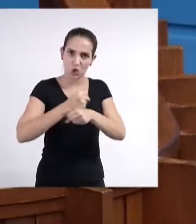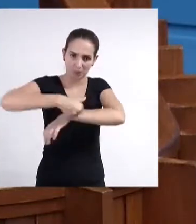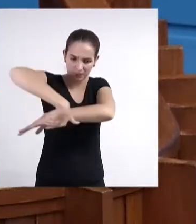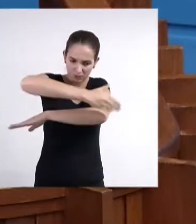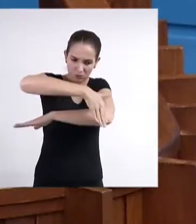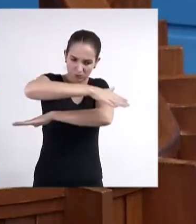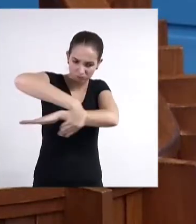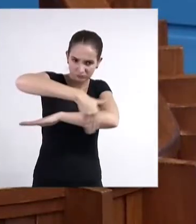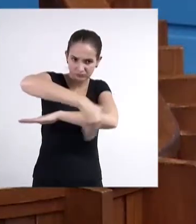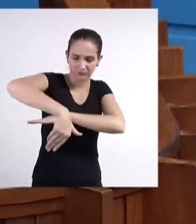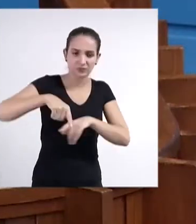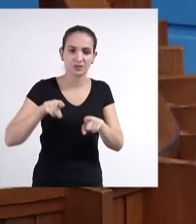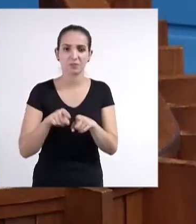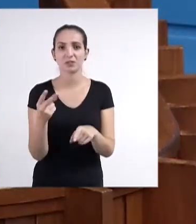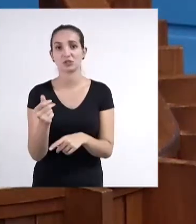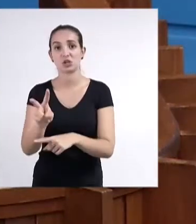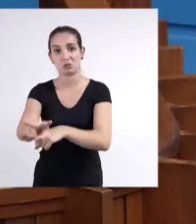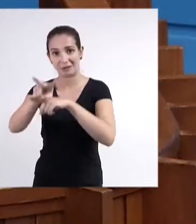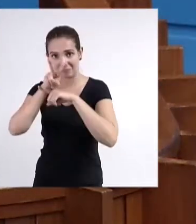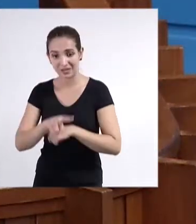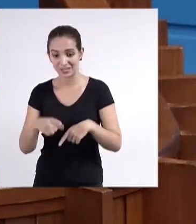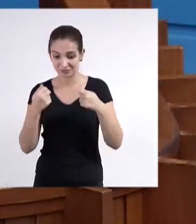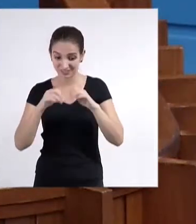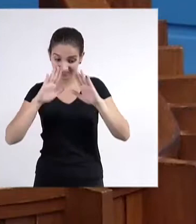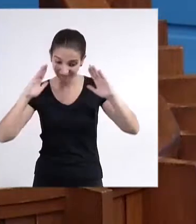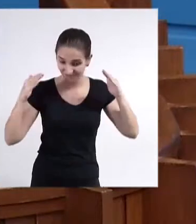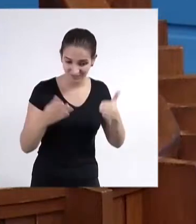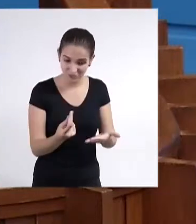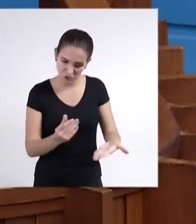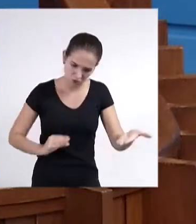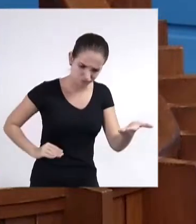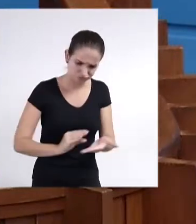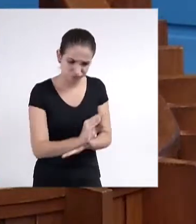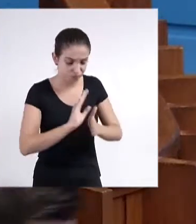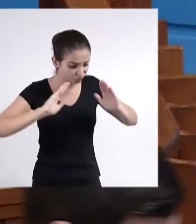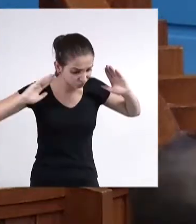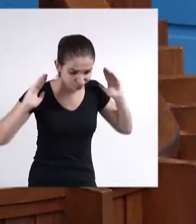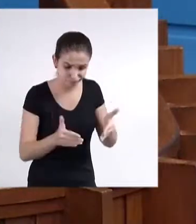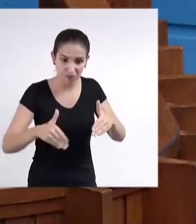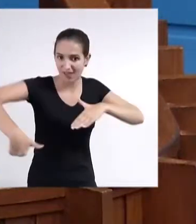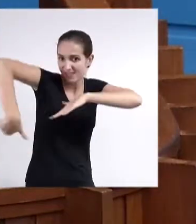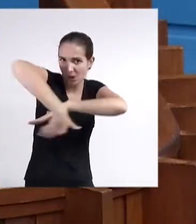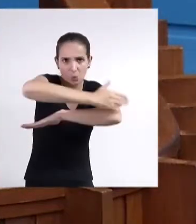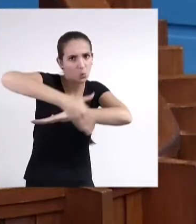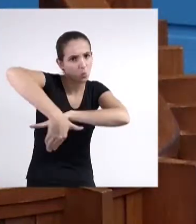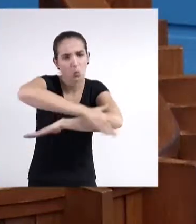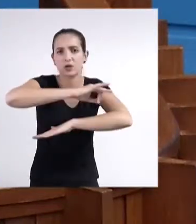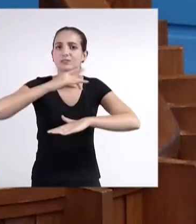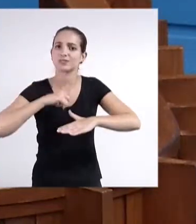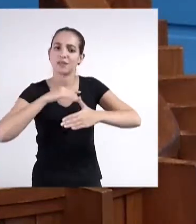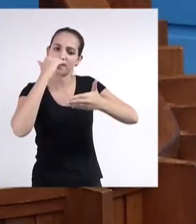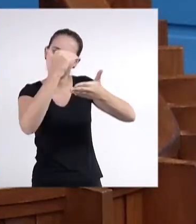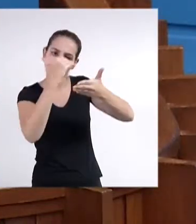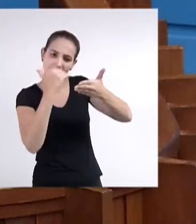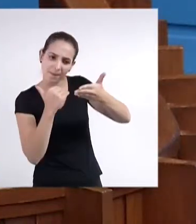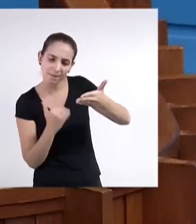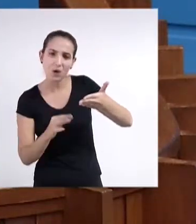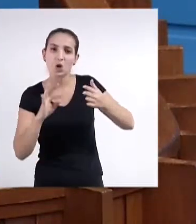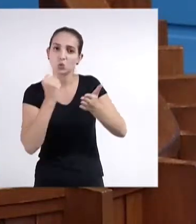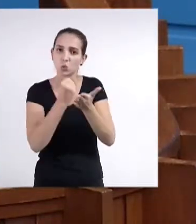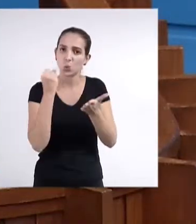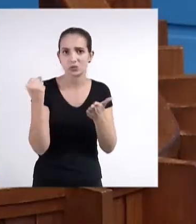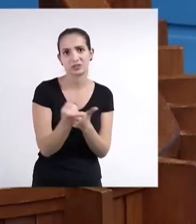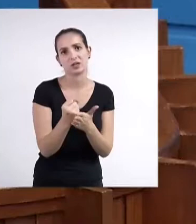dos contratos de empréstimos deveriam ser destinados exclusivamente aos investimentos previstos no Programa de Exploração da Rodovia, o